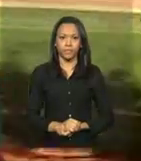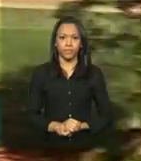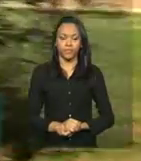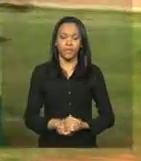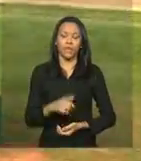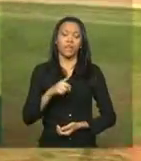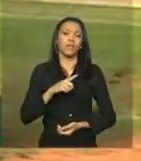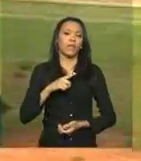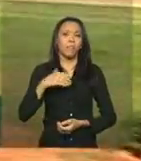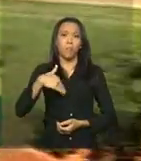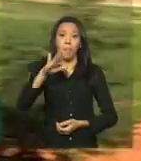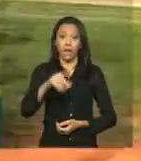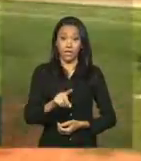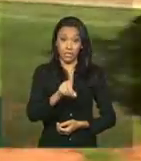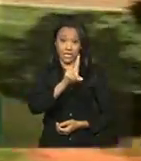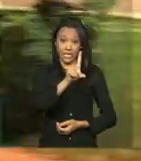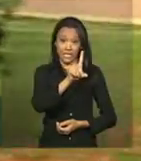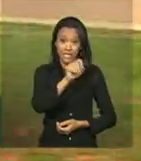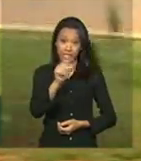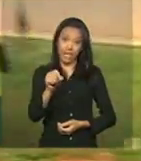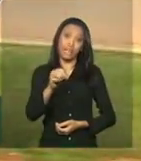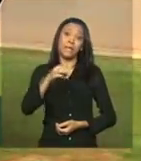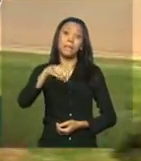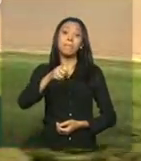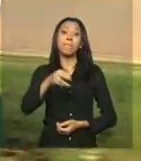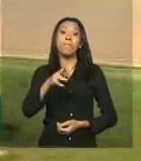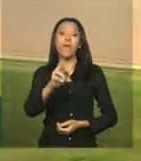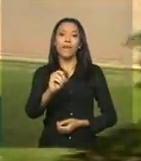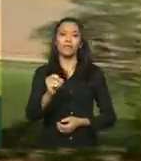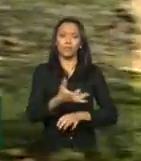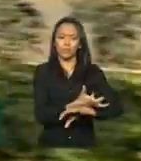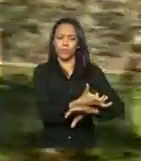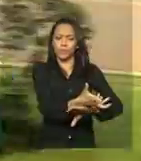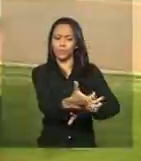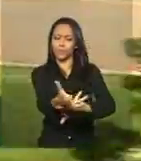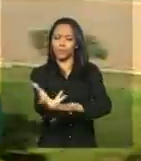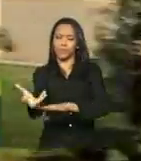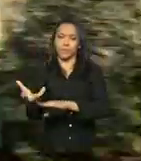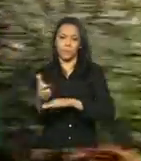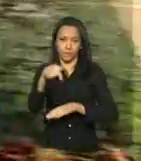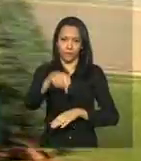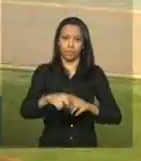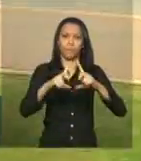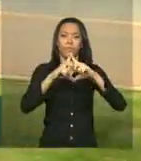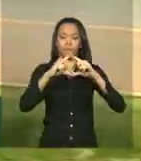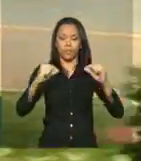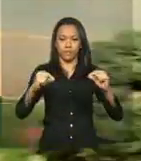Temos mais de 100 metros de verde por habitante aqui em Brasília.